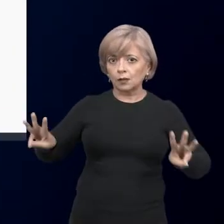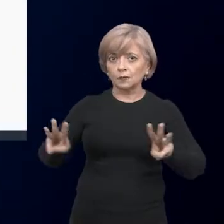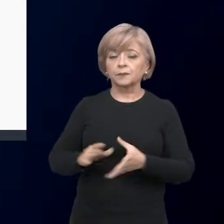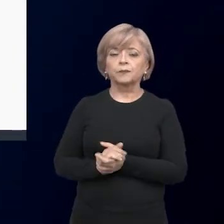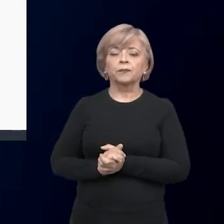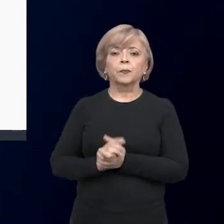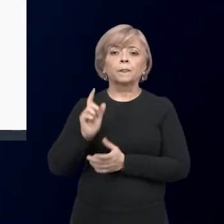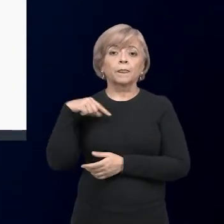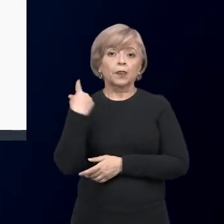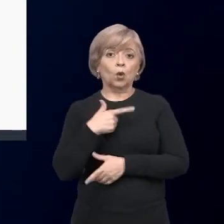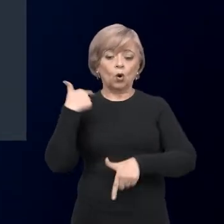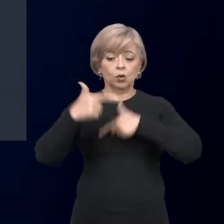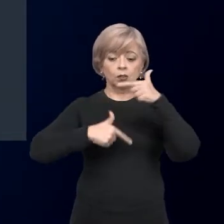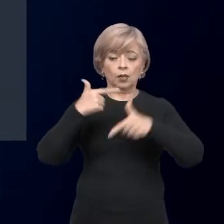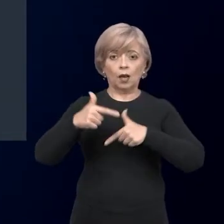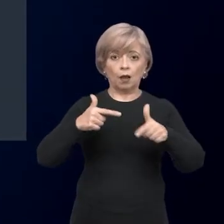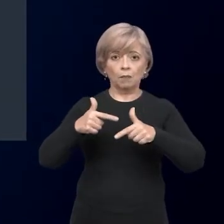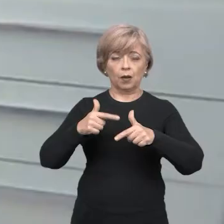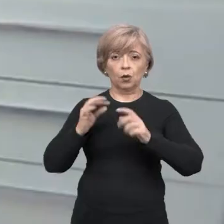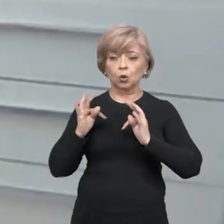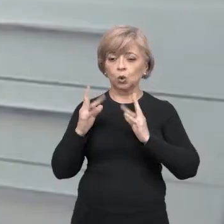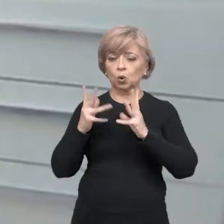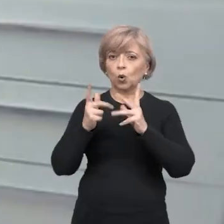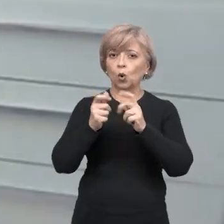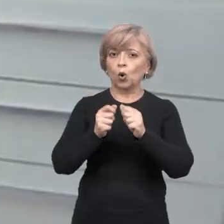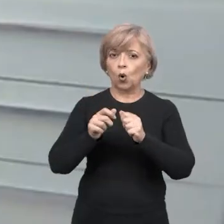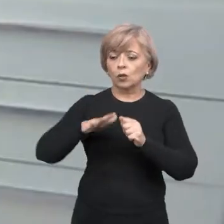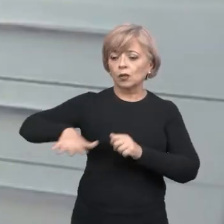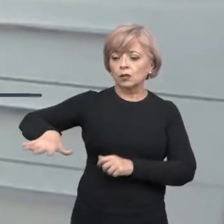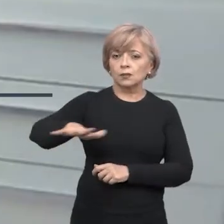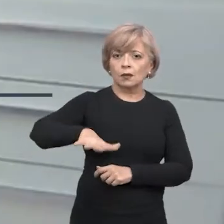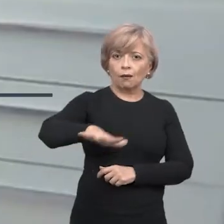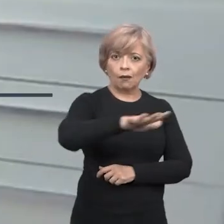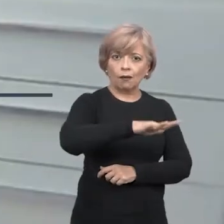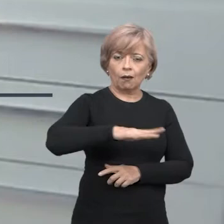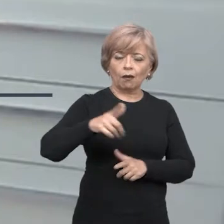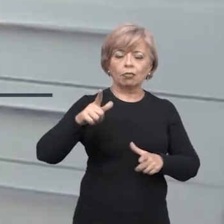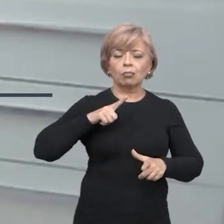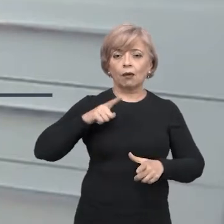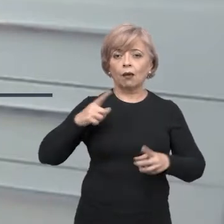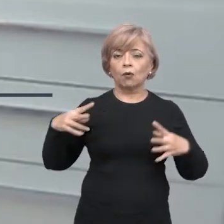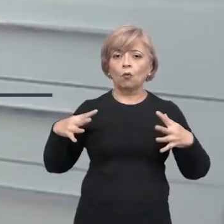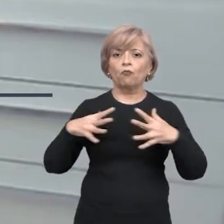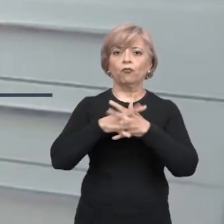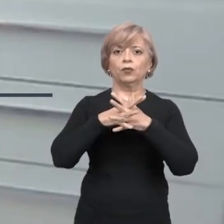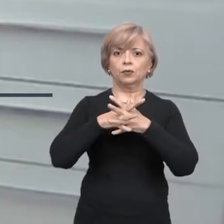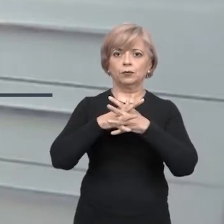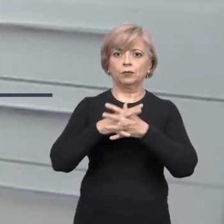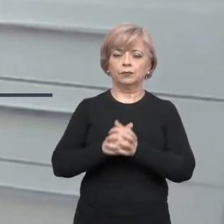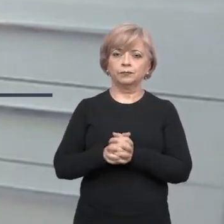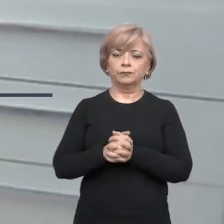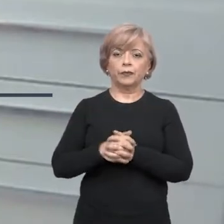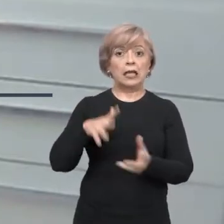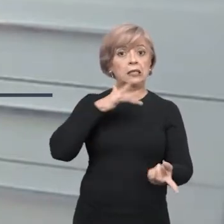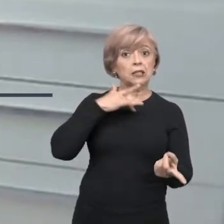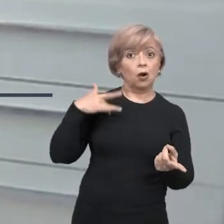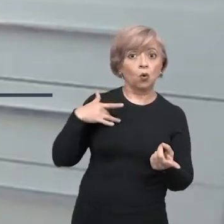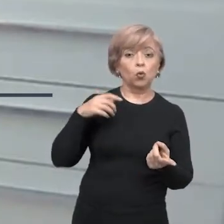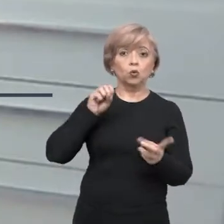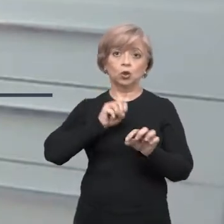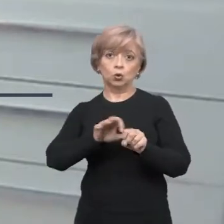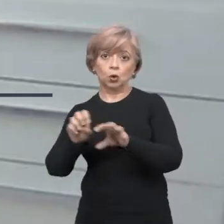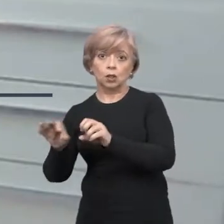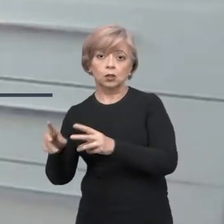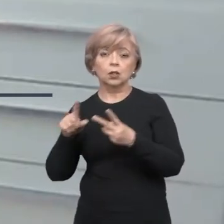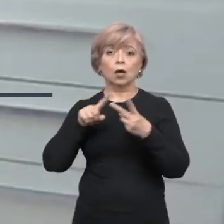nós trabalhamos em todas as claras onde possa existir um com um a saúde questão de